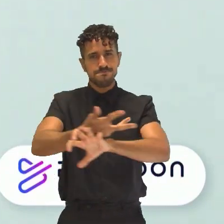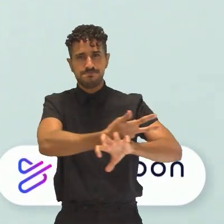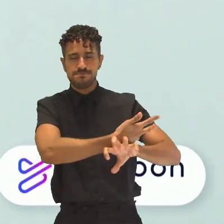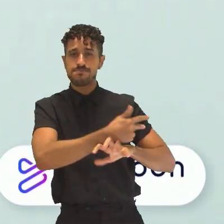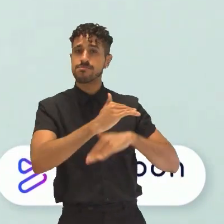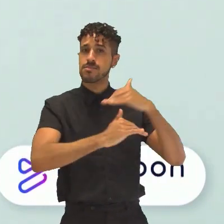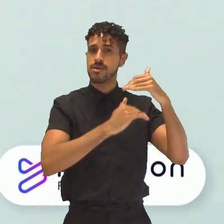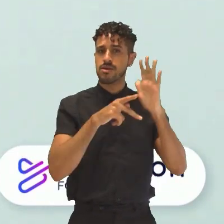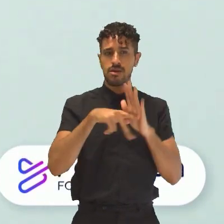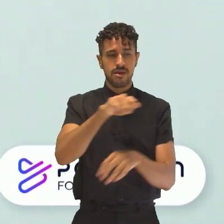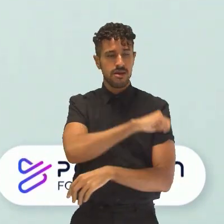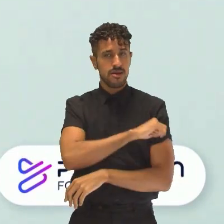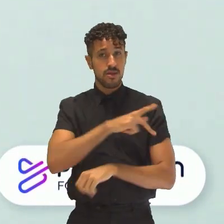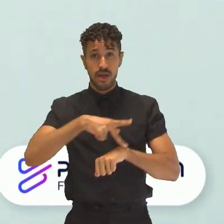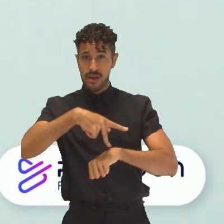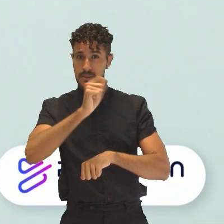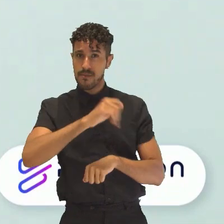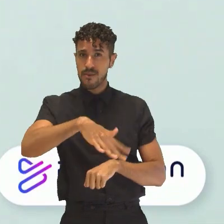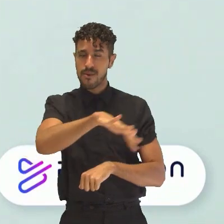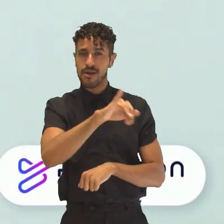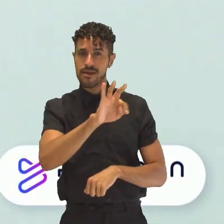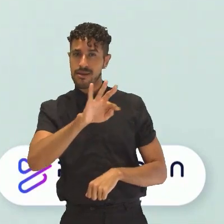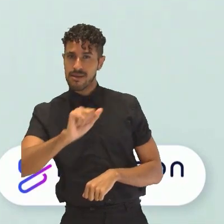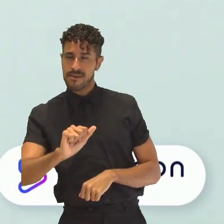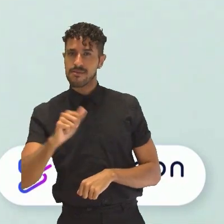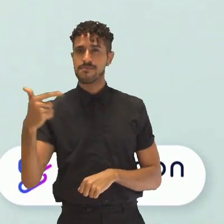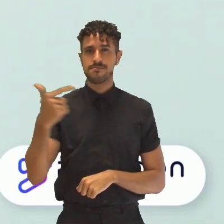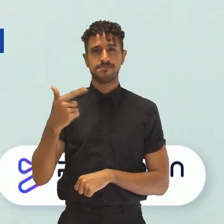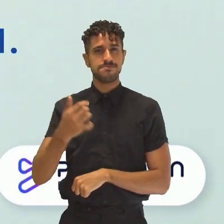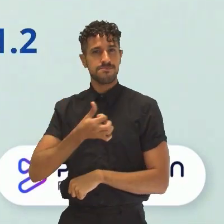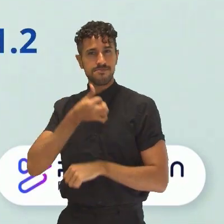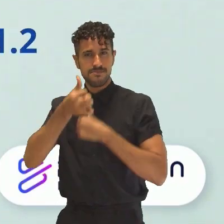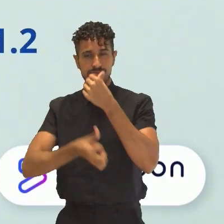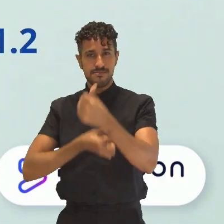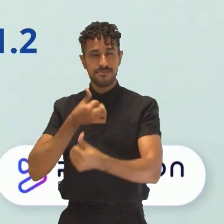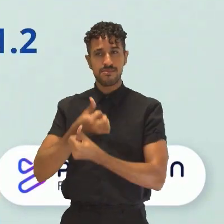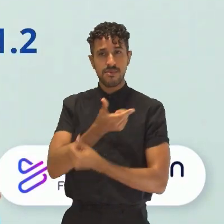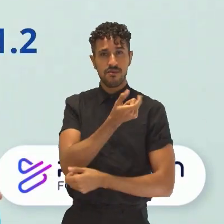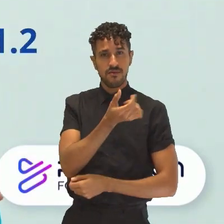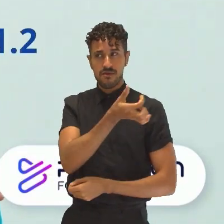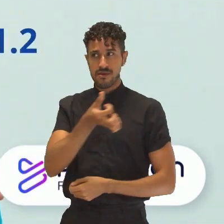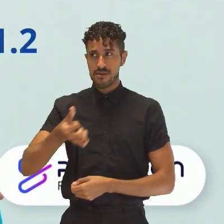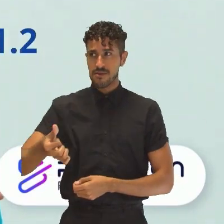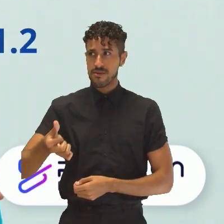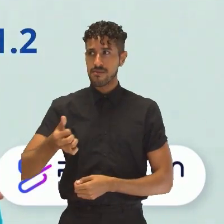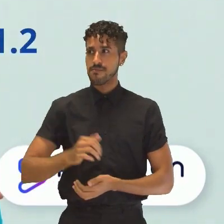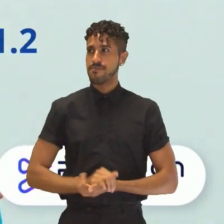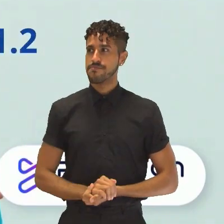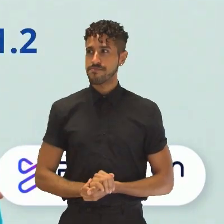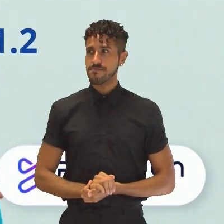Projeto interdisciplinar desenvolvido pelos alunos da pós-graduação do ITA, semestre de 2021.